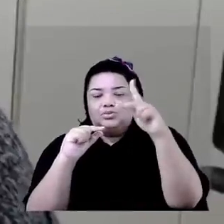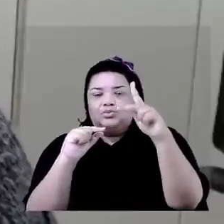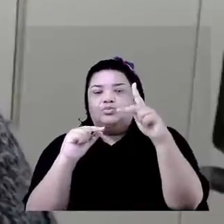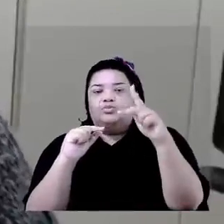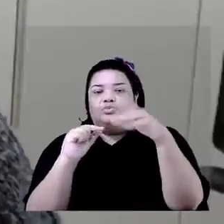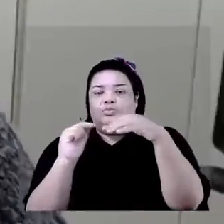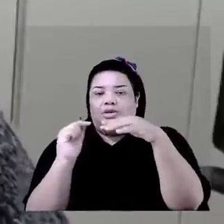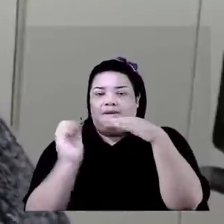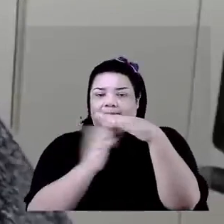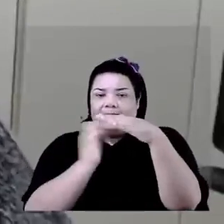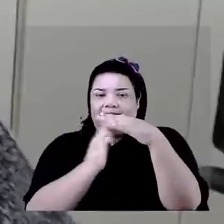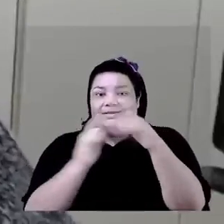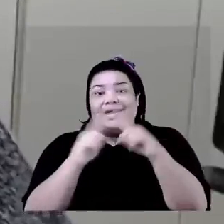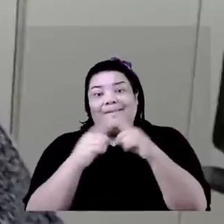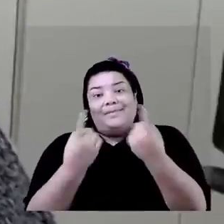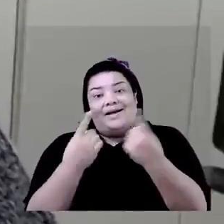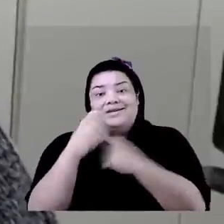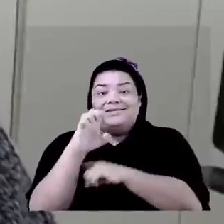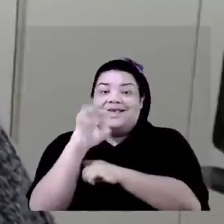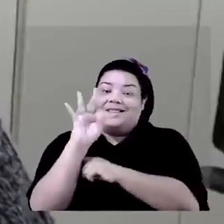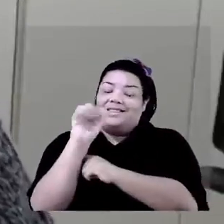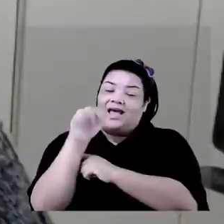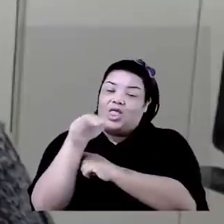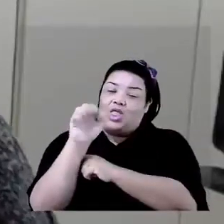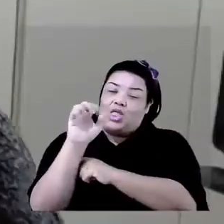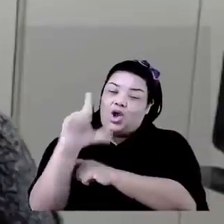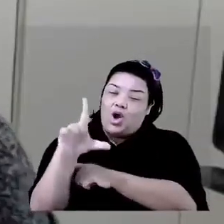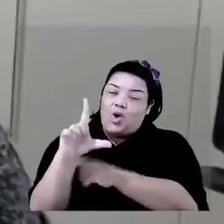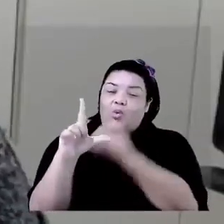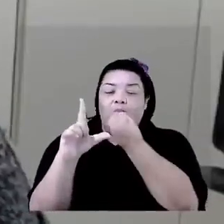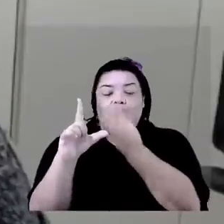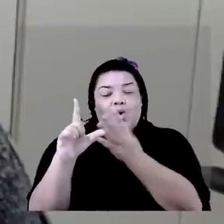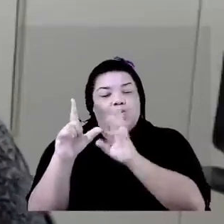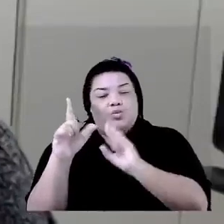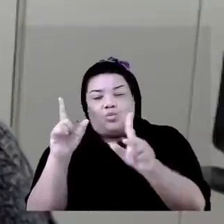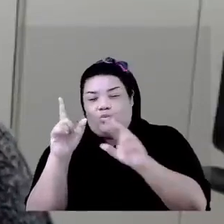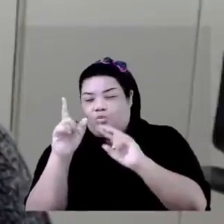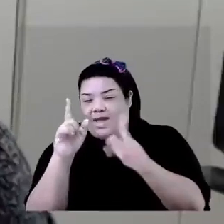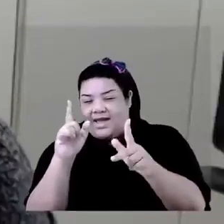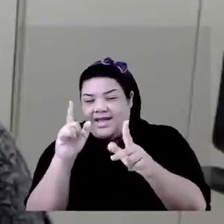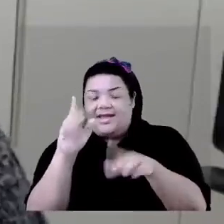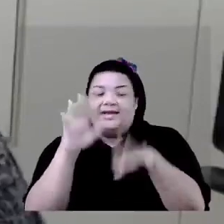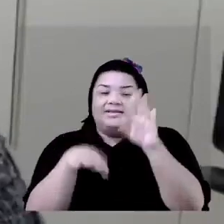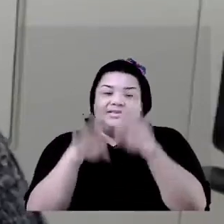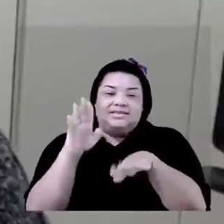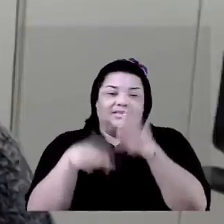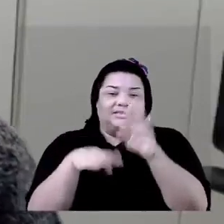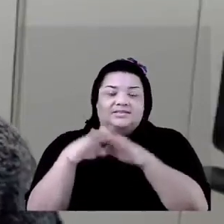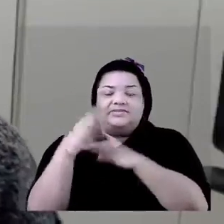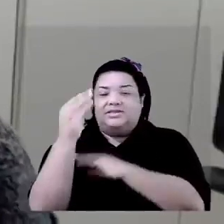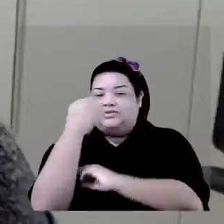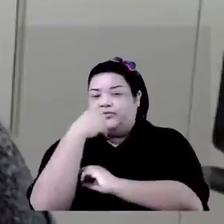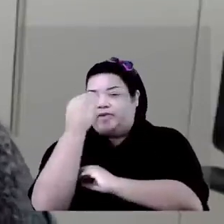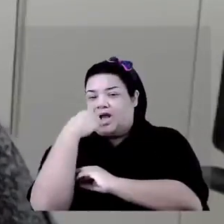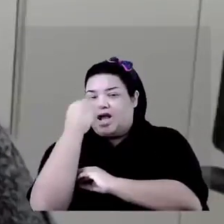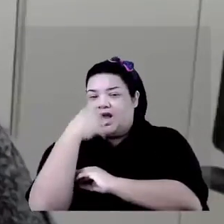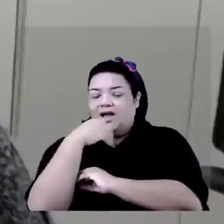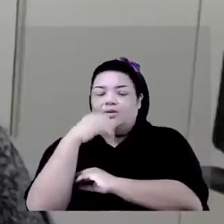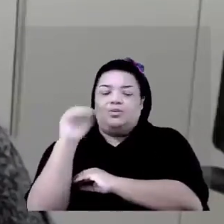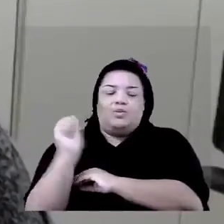o etanol não é eficiente, não tem a mesma eficiência da gasolina, porque tem horas que o etanol acaba saindo mais caro do